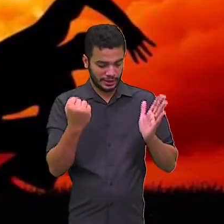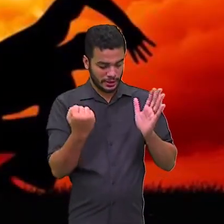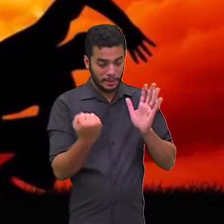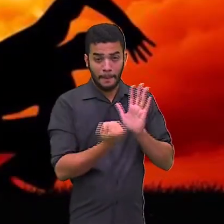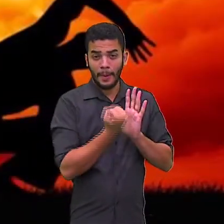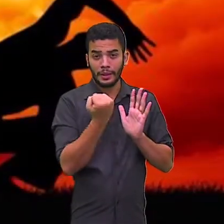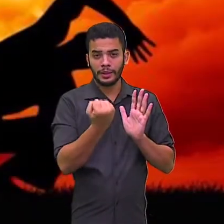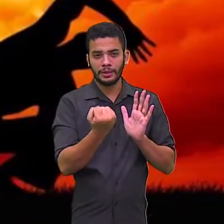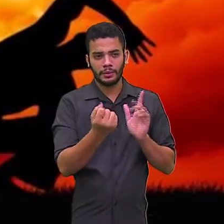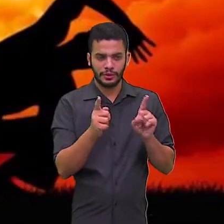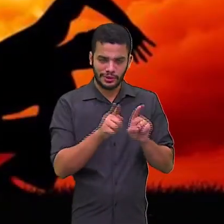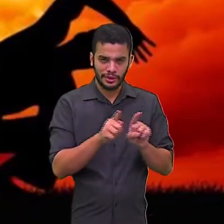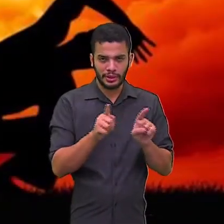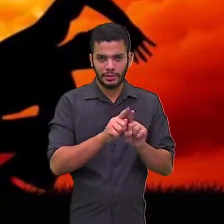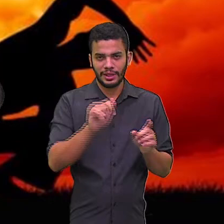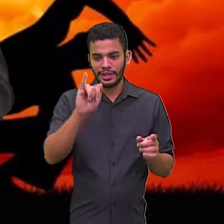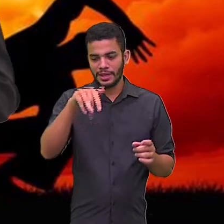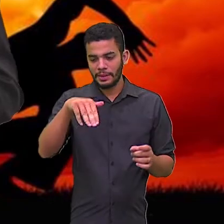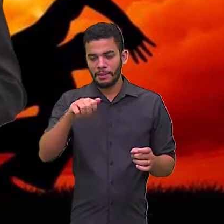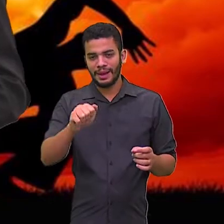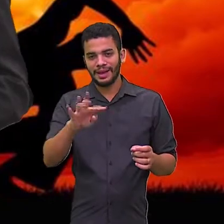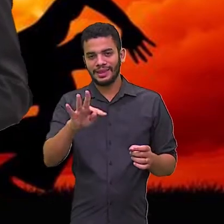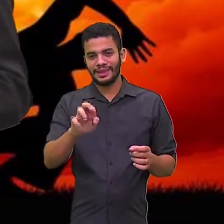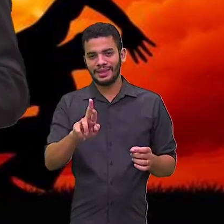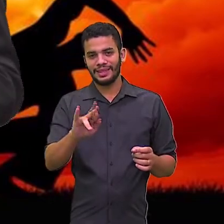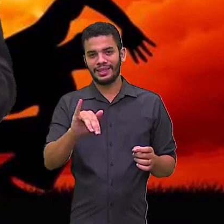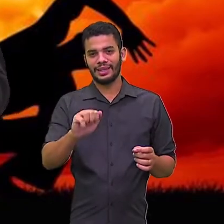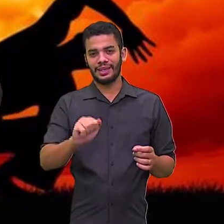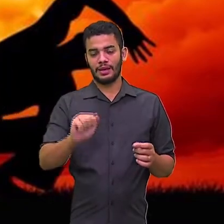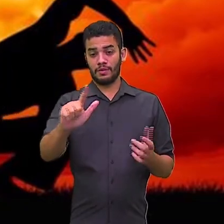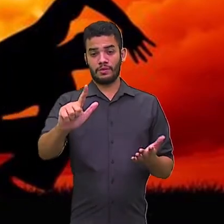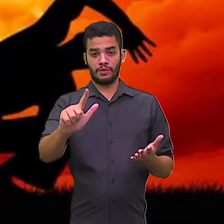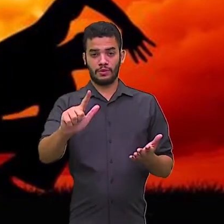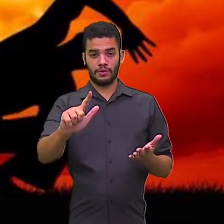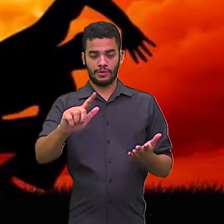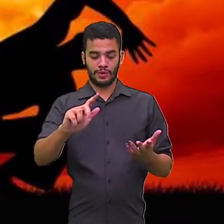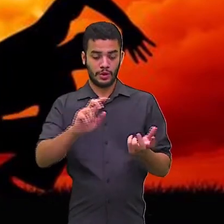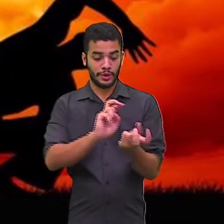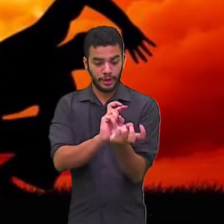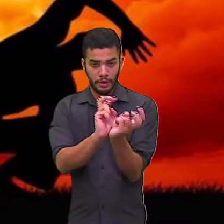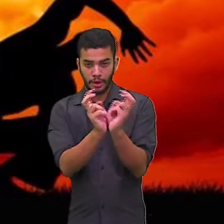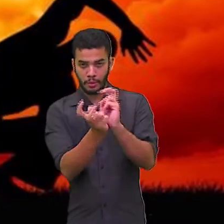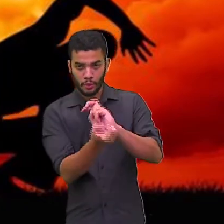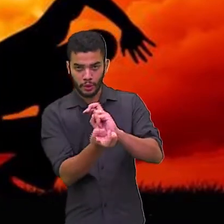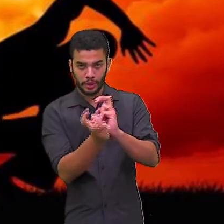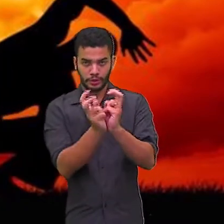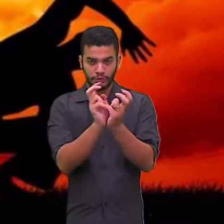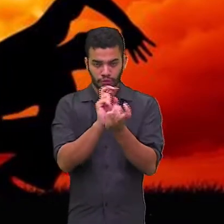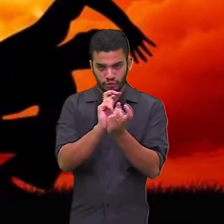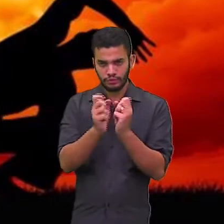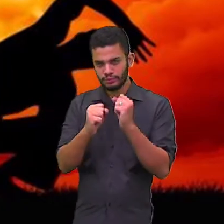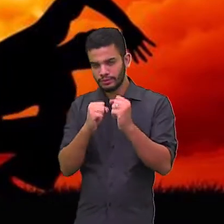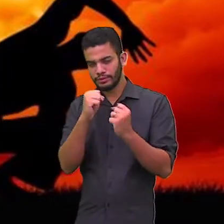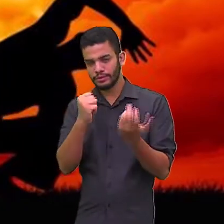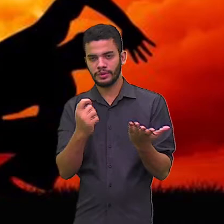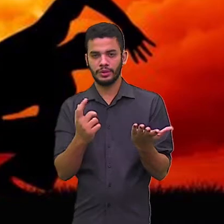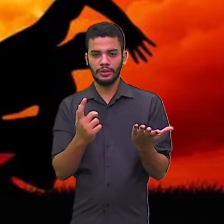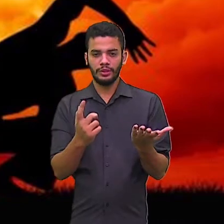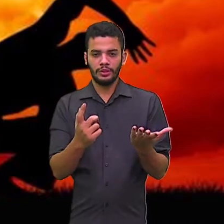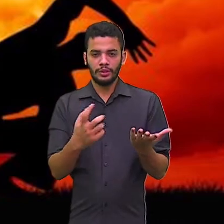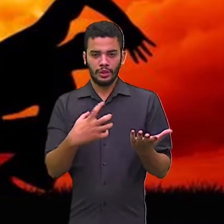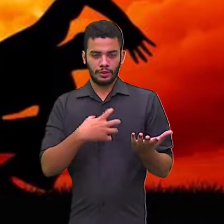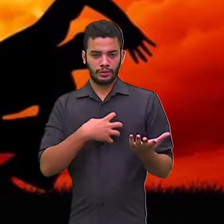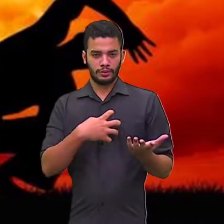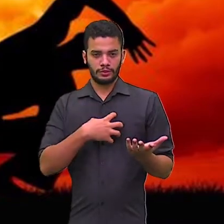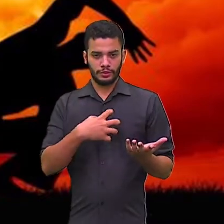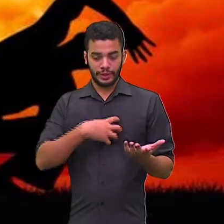imaterial. Nós temos a capoeira, o toque dos sinos, o modo artesanal de fazer o